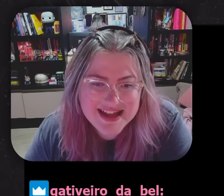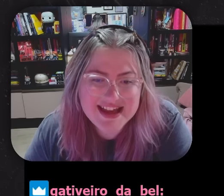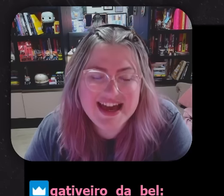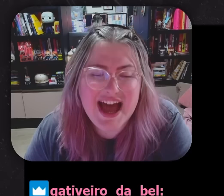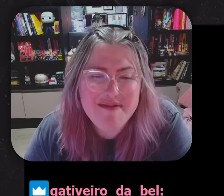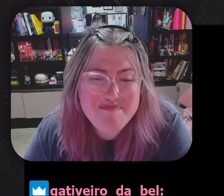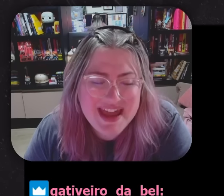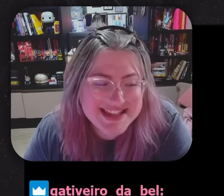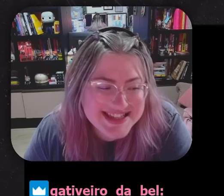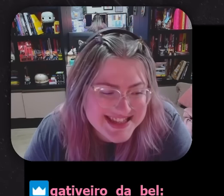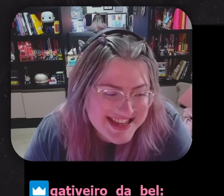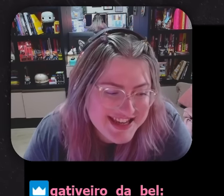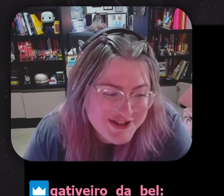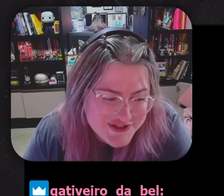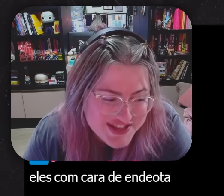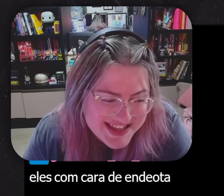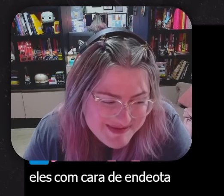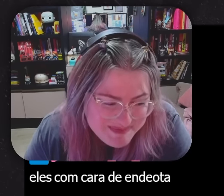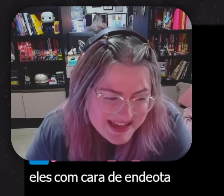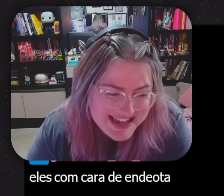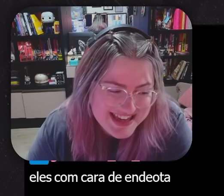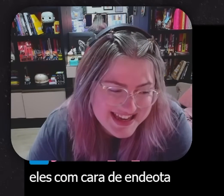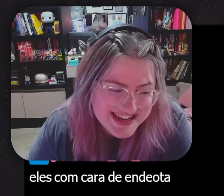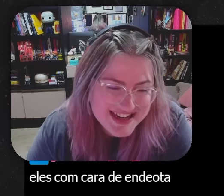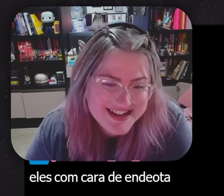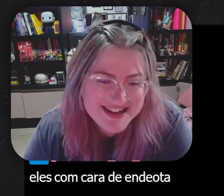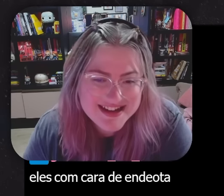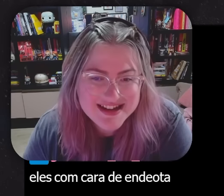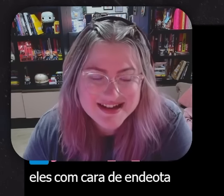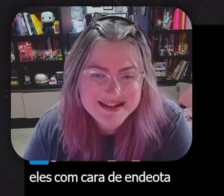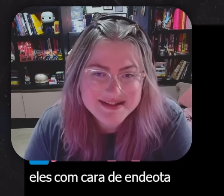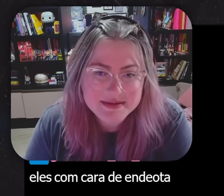aí cabecinha de josem